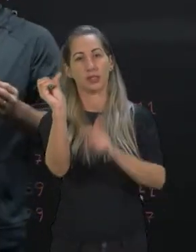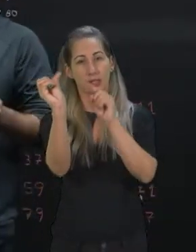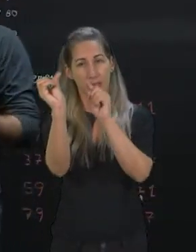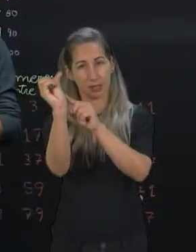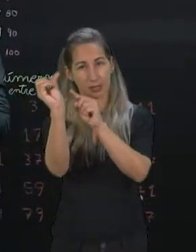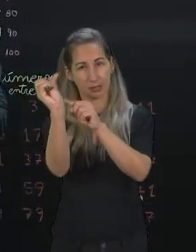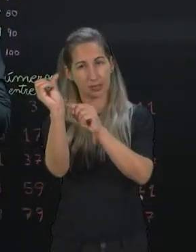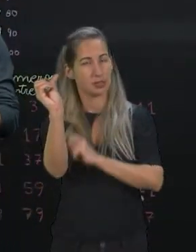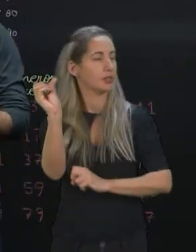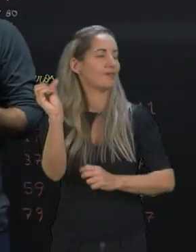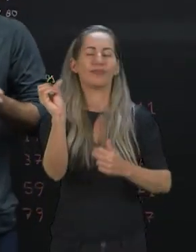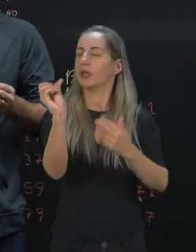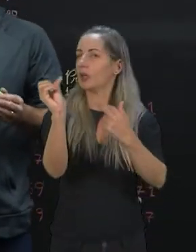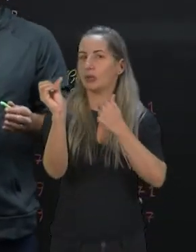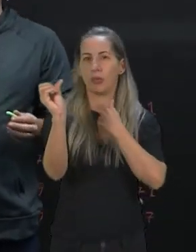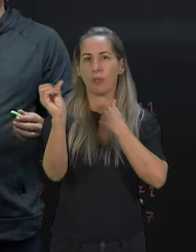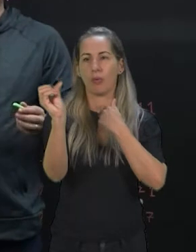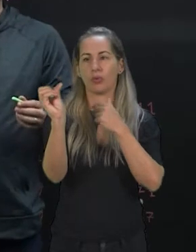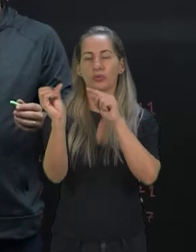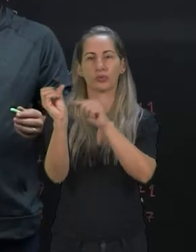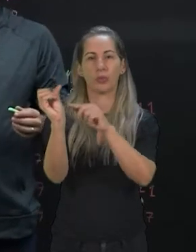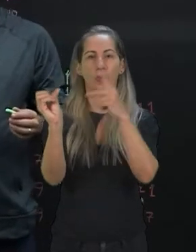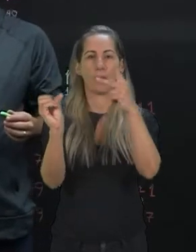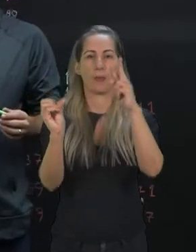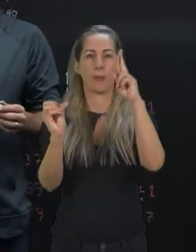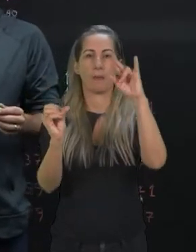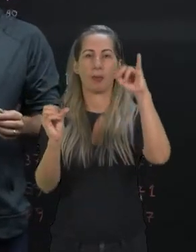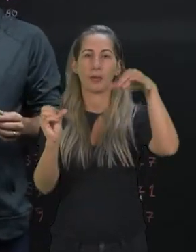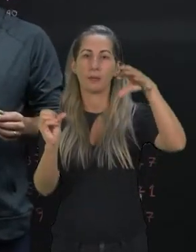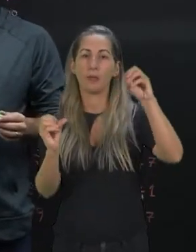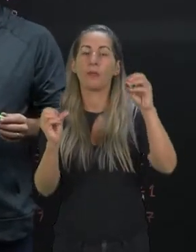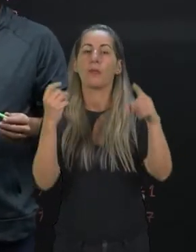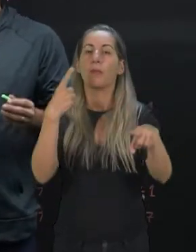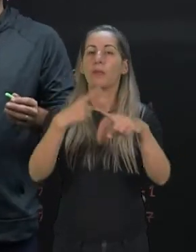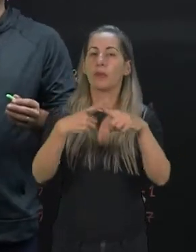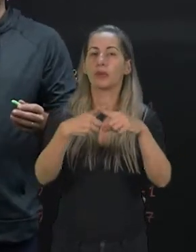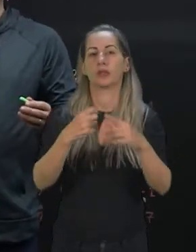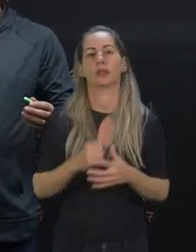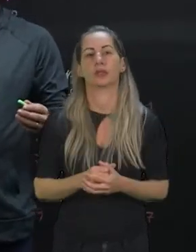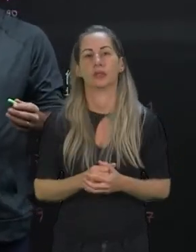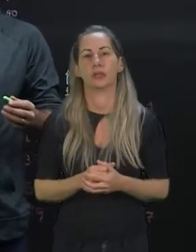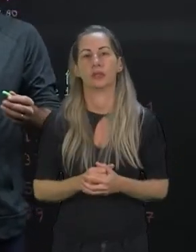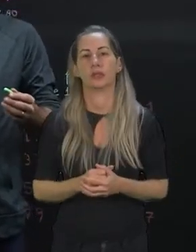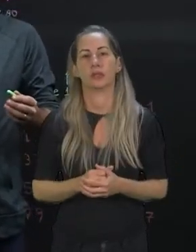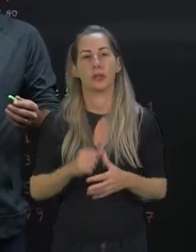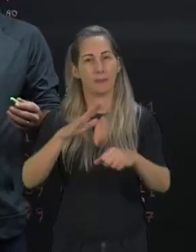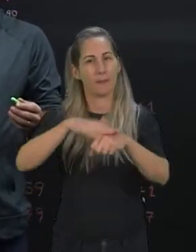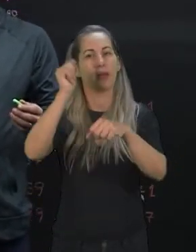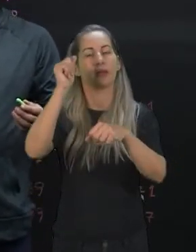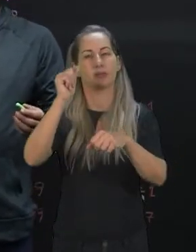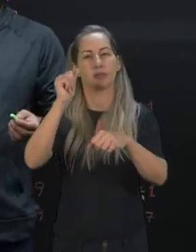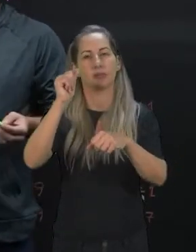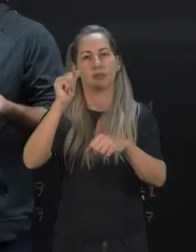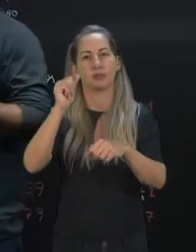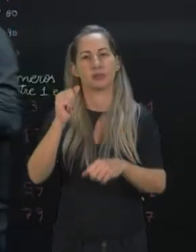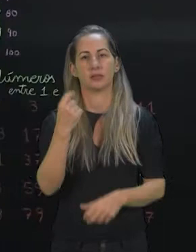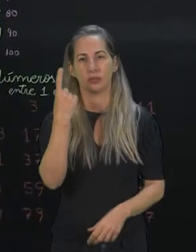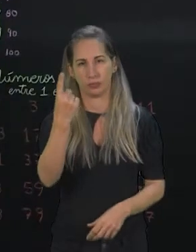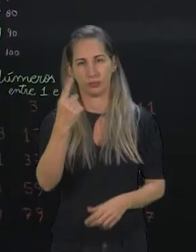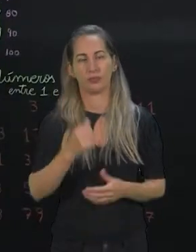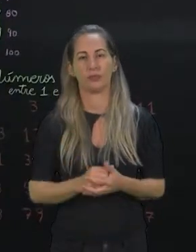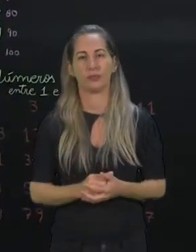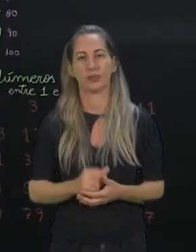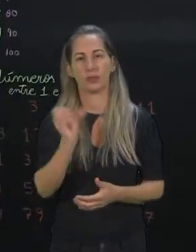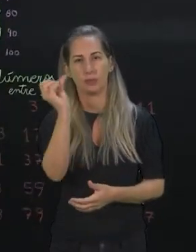6, eu não posso dizer que ele é número primo justamente por esse motivo, porque eu tenho mais de um divisor, tá? E o